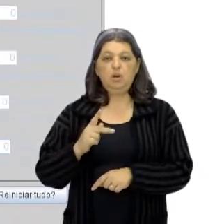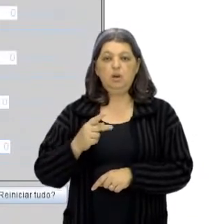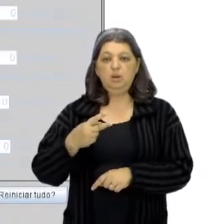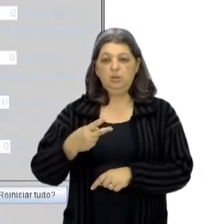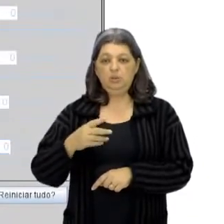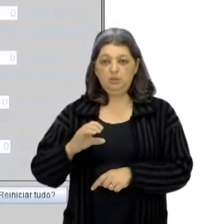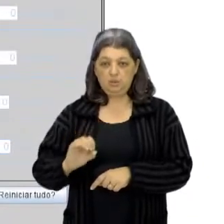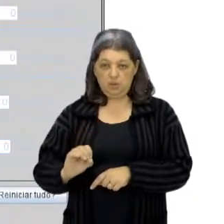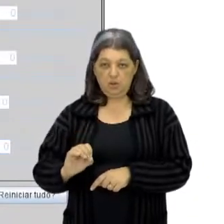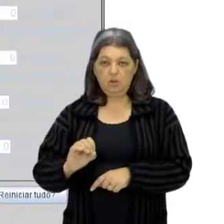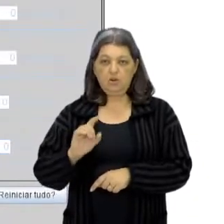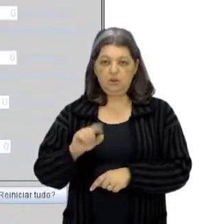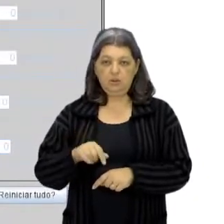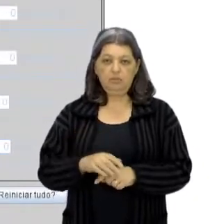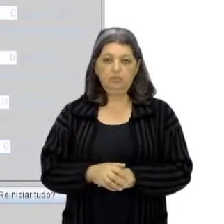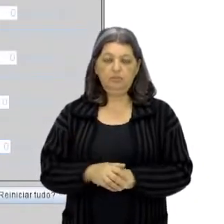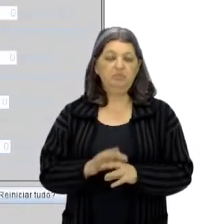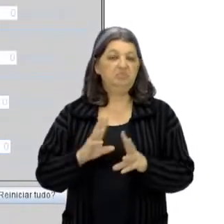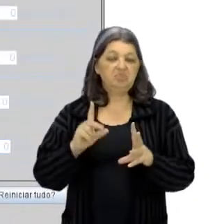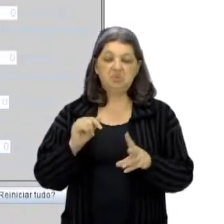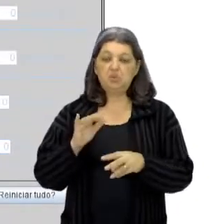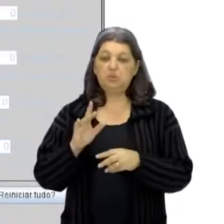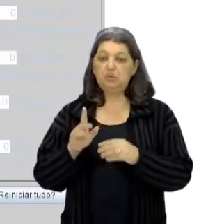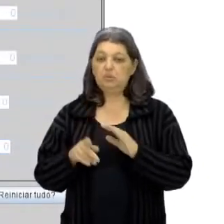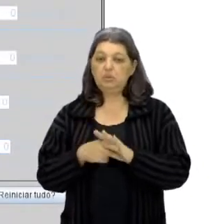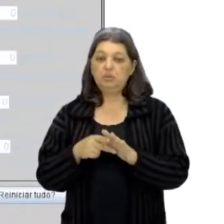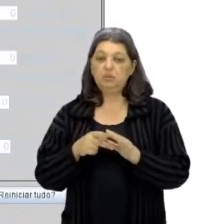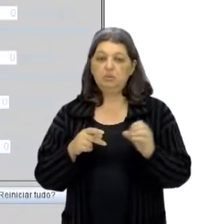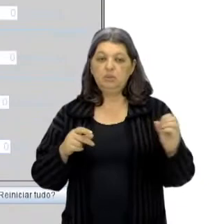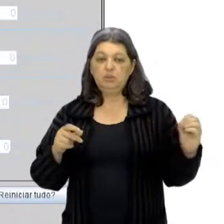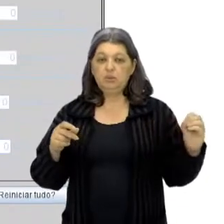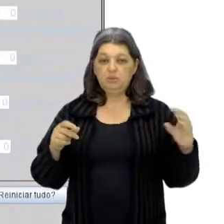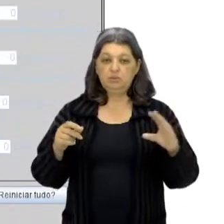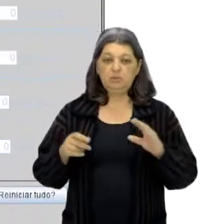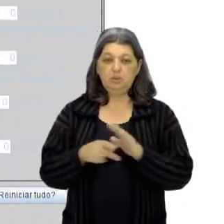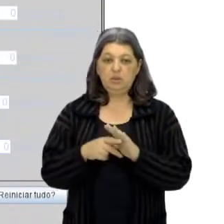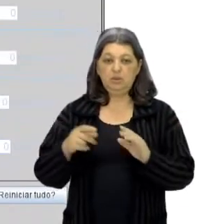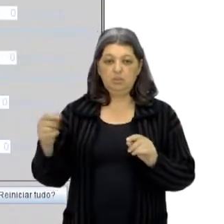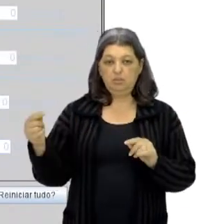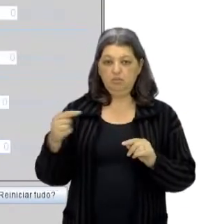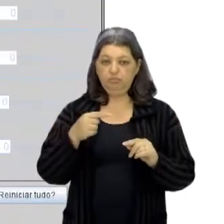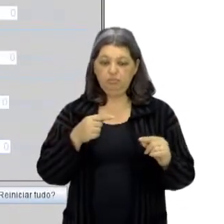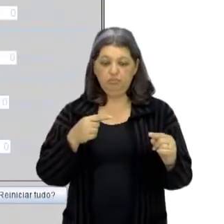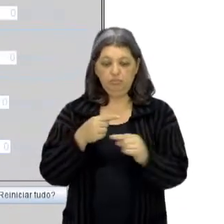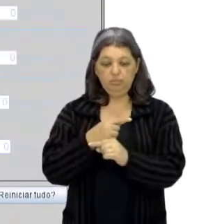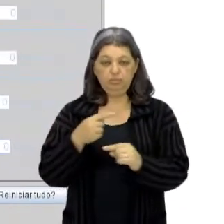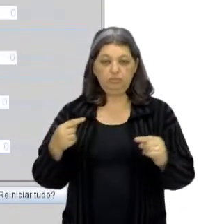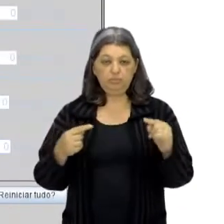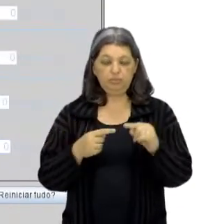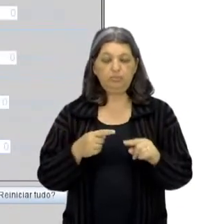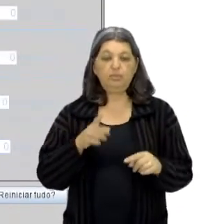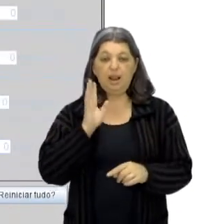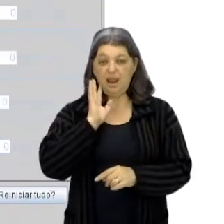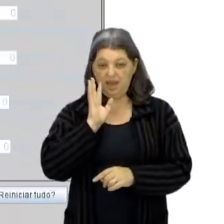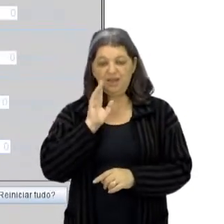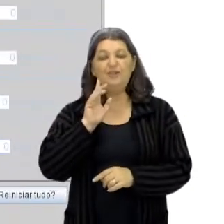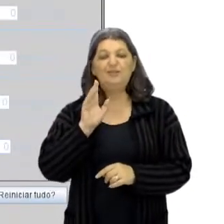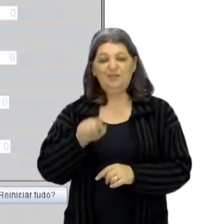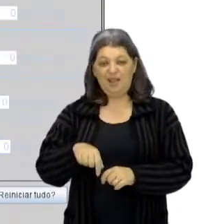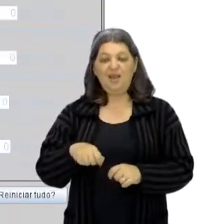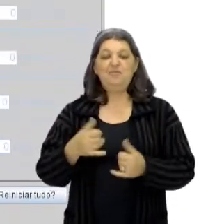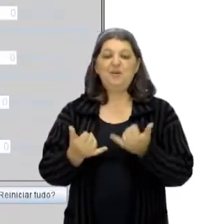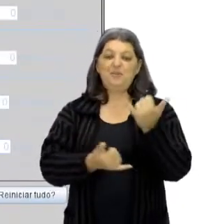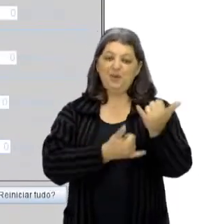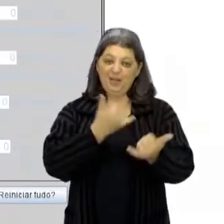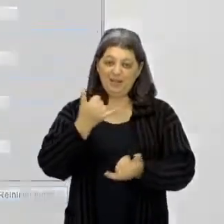infravermelho, já o efeito é diferente, vem tudo com a luz do sol, né? Ó, então é um simulador bacana, dá pra gente brincar